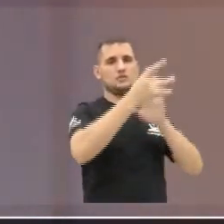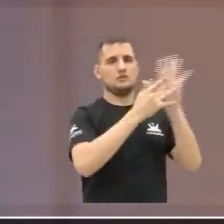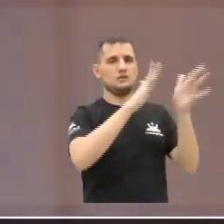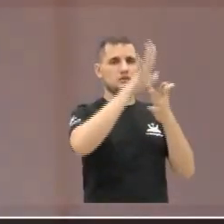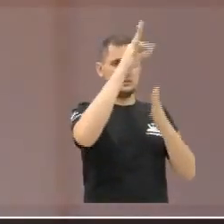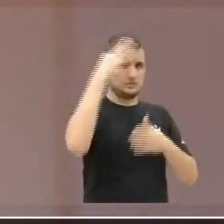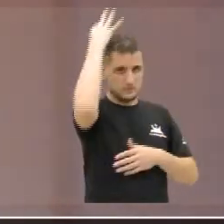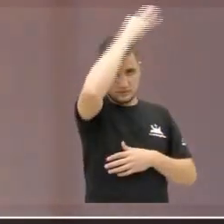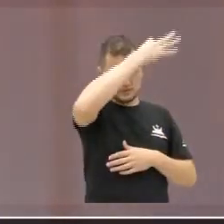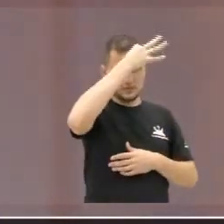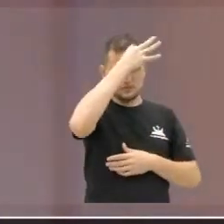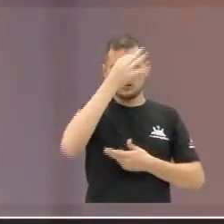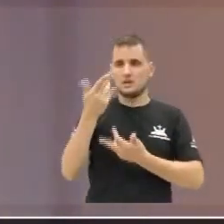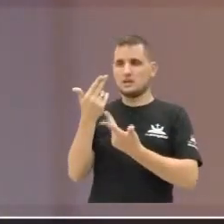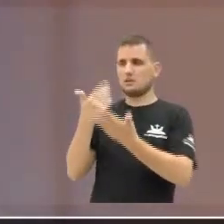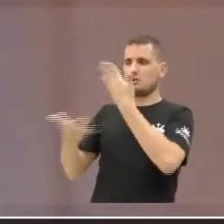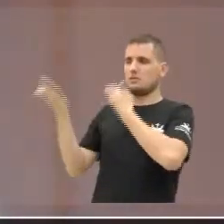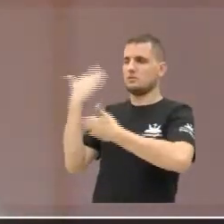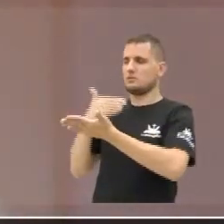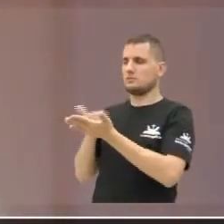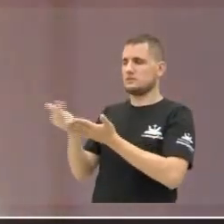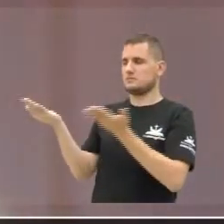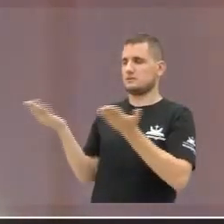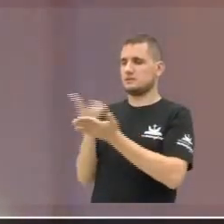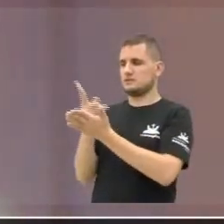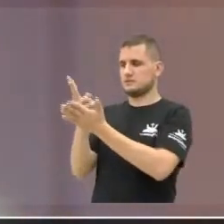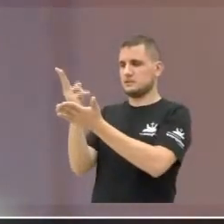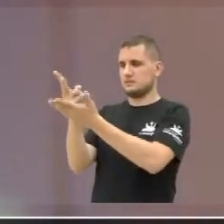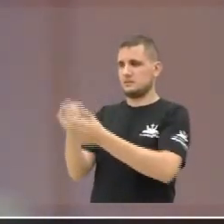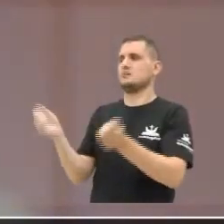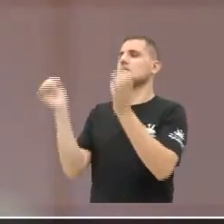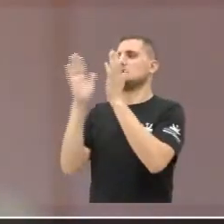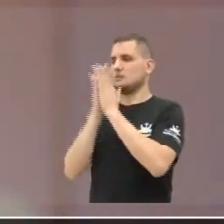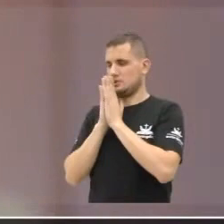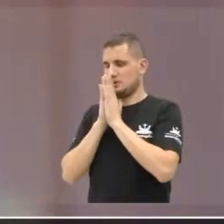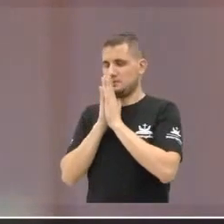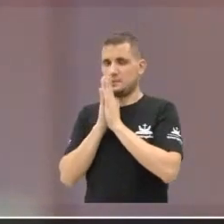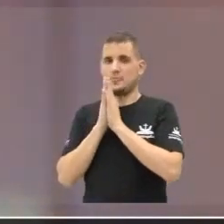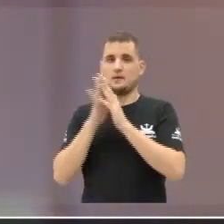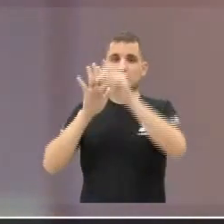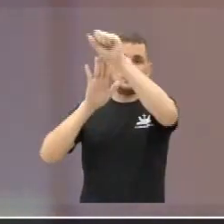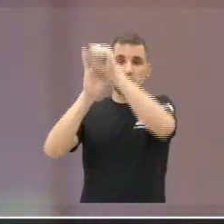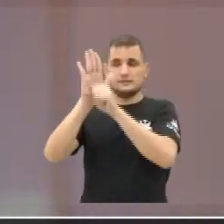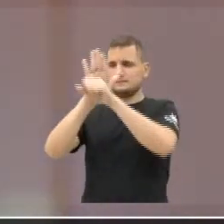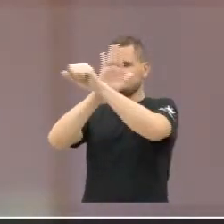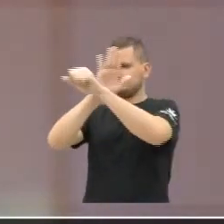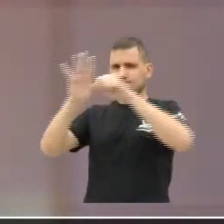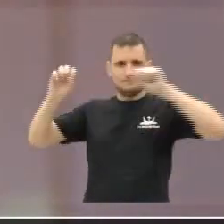no princípio, agora e sempre. Amém. Viva o Santíssimo Sacramento. Viva!